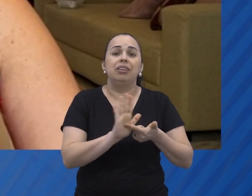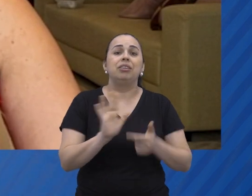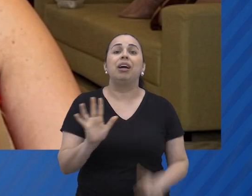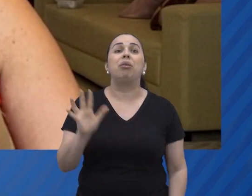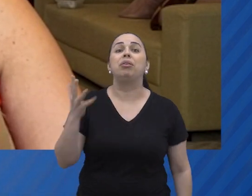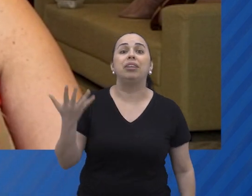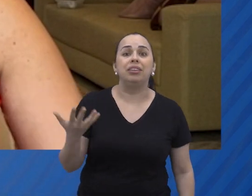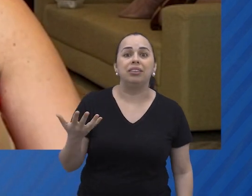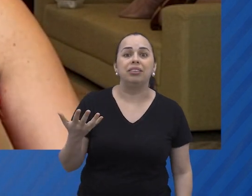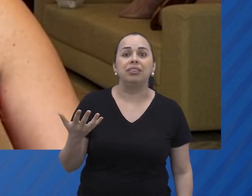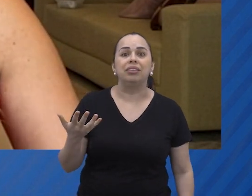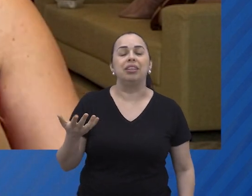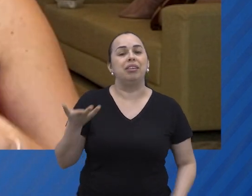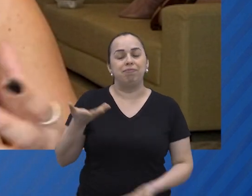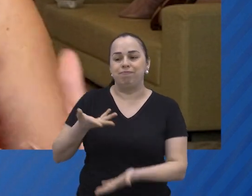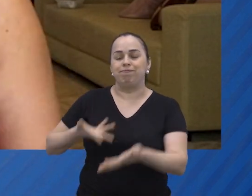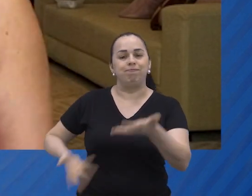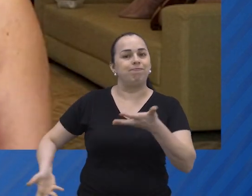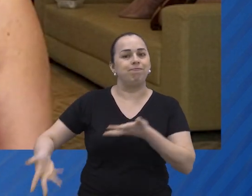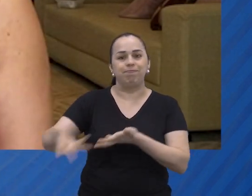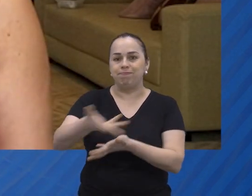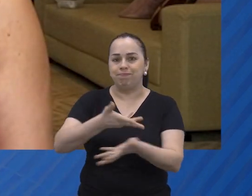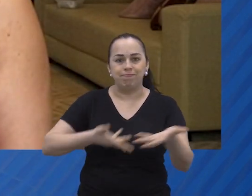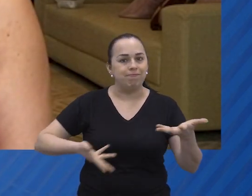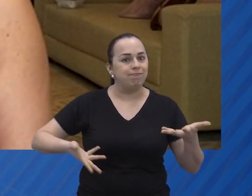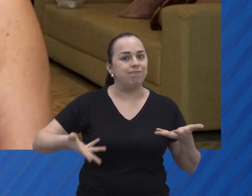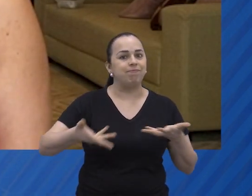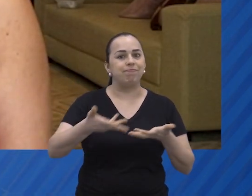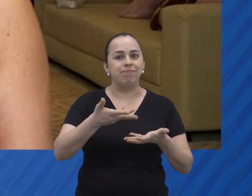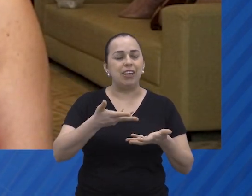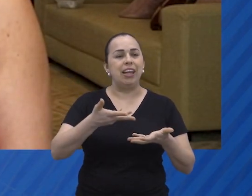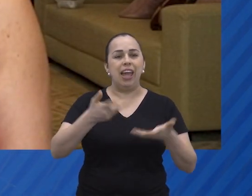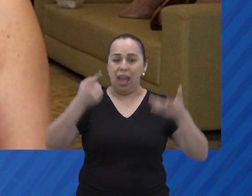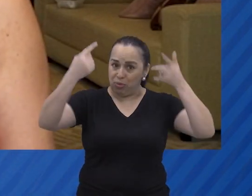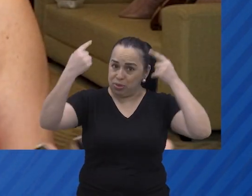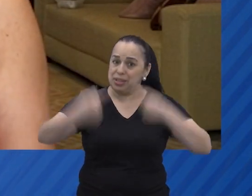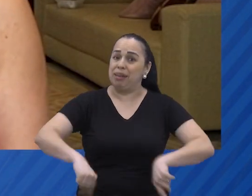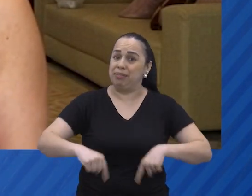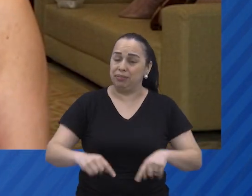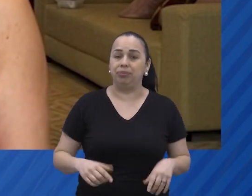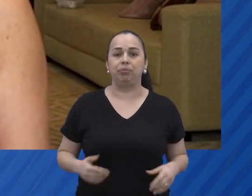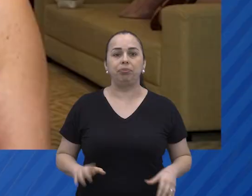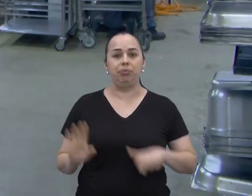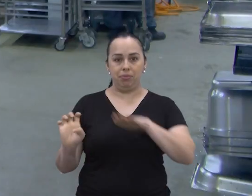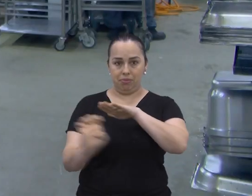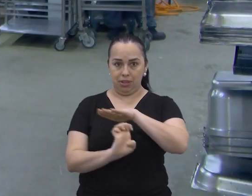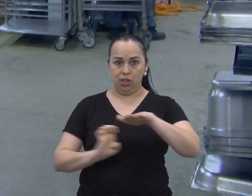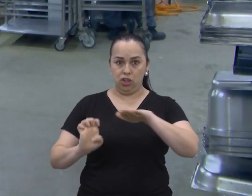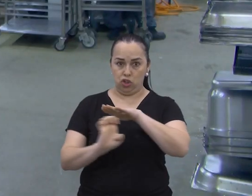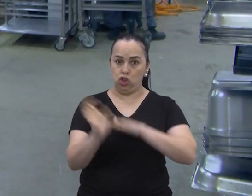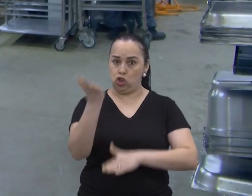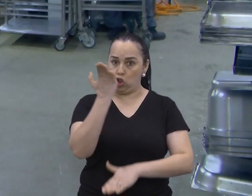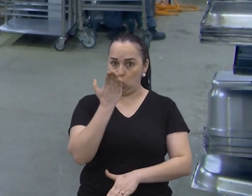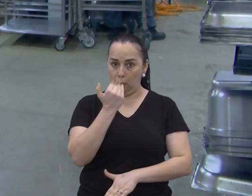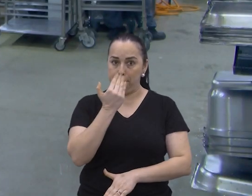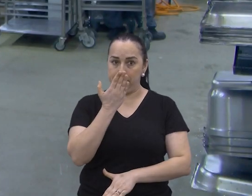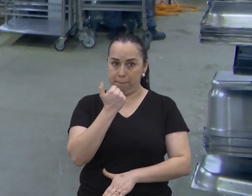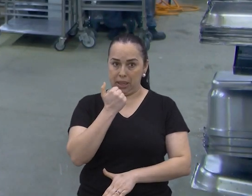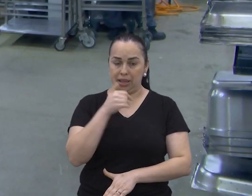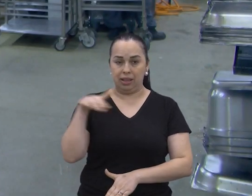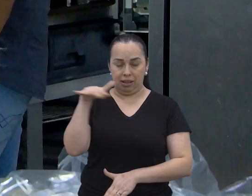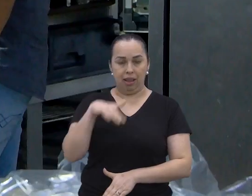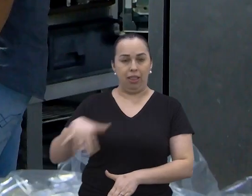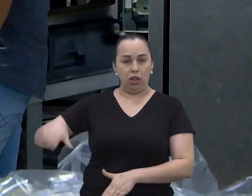que deixam as pessoas, o convívio de uma maneira geral, algo muito mais desafiador. Essa empresa de